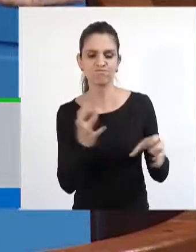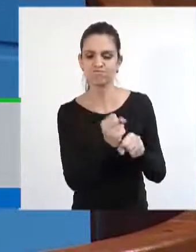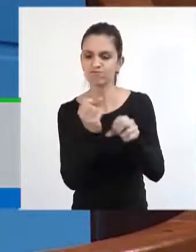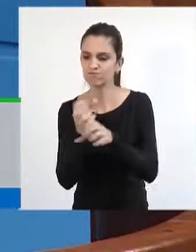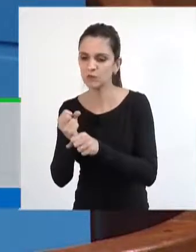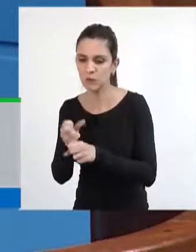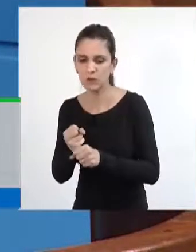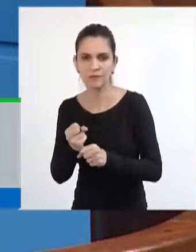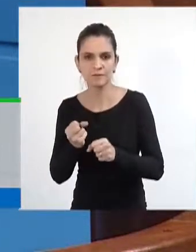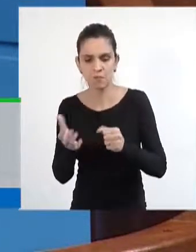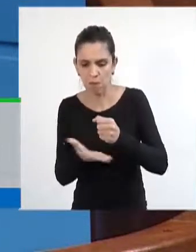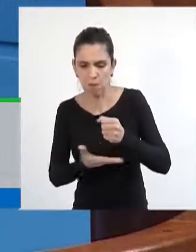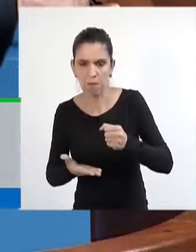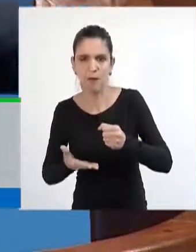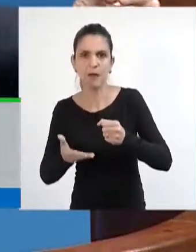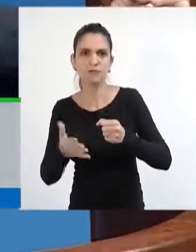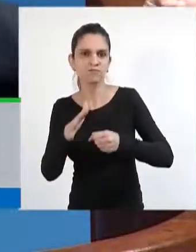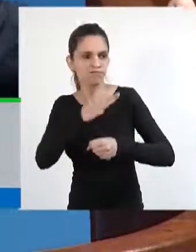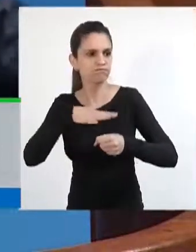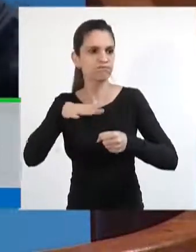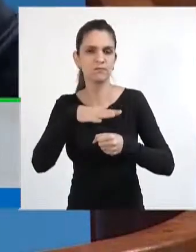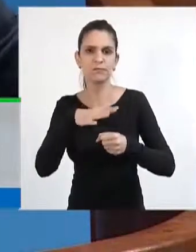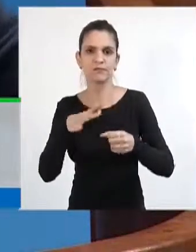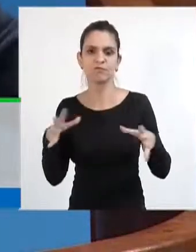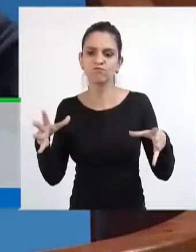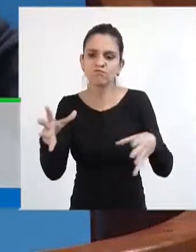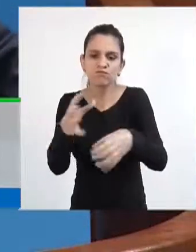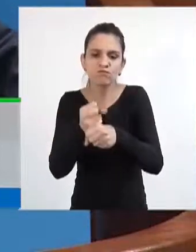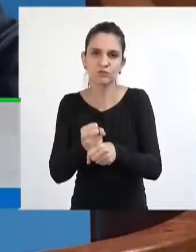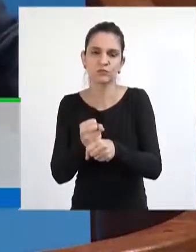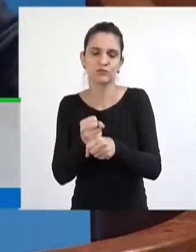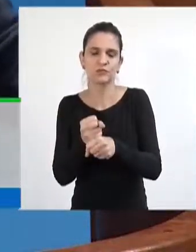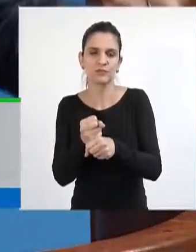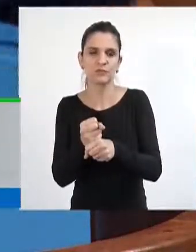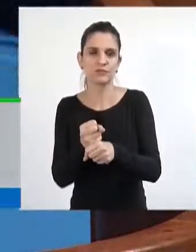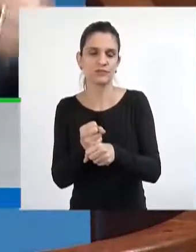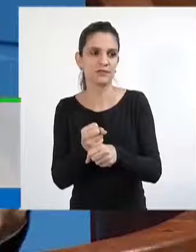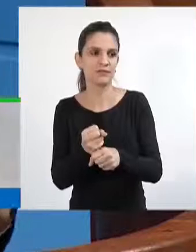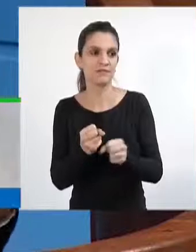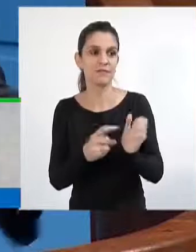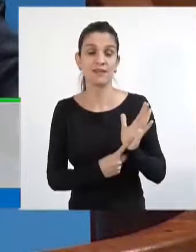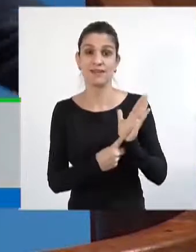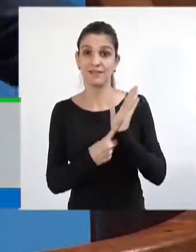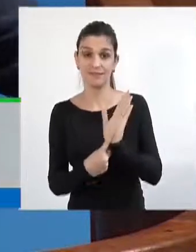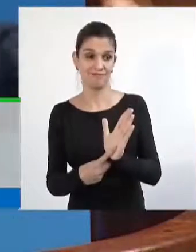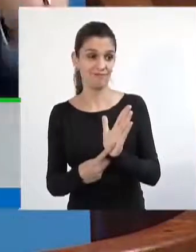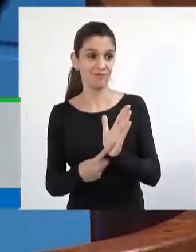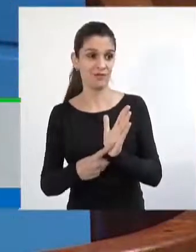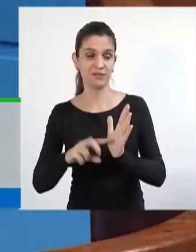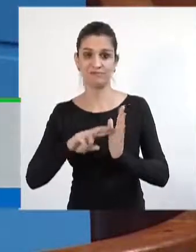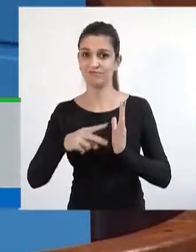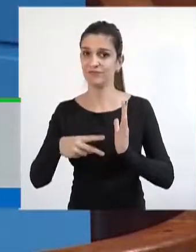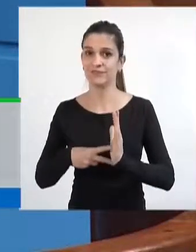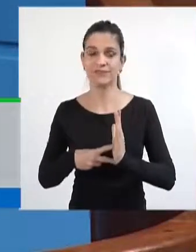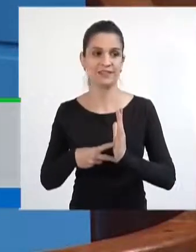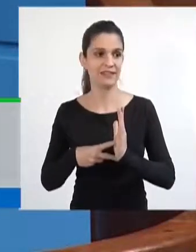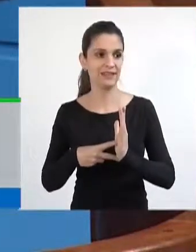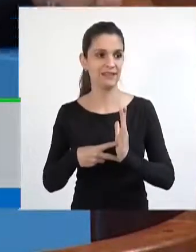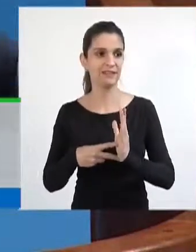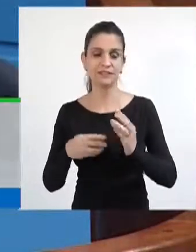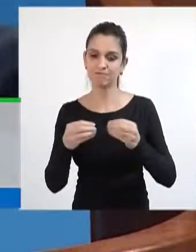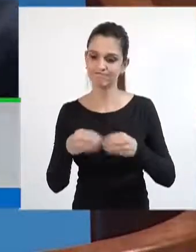salários recebidos durante a vida do trabalhador. Isso significa, na prática, como explicou aqui